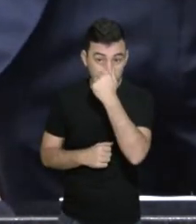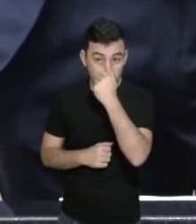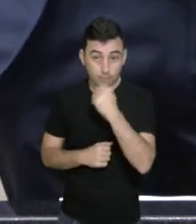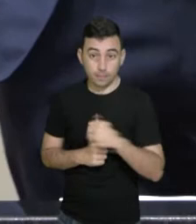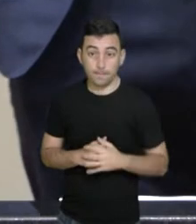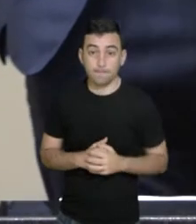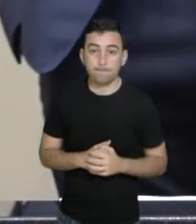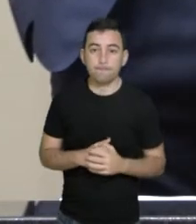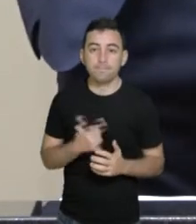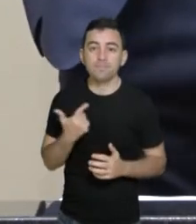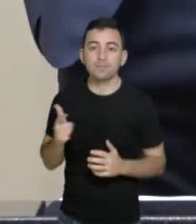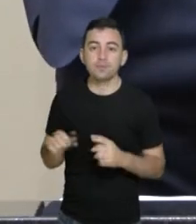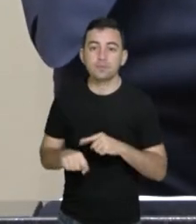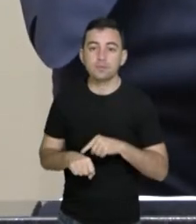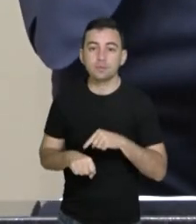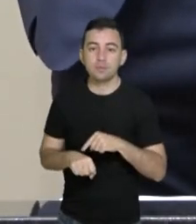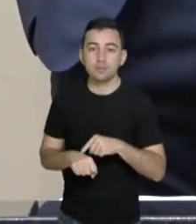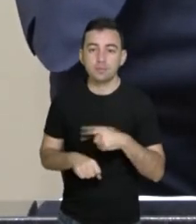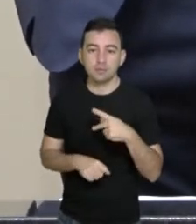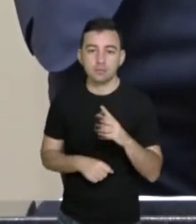horário pertence ao PT.